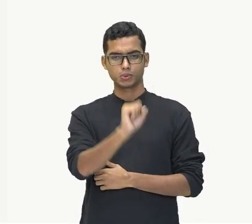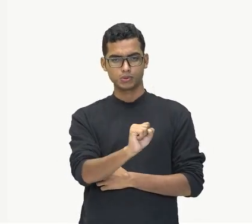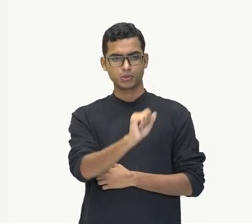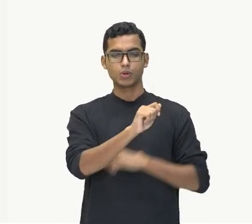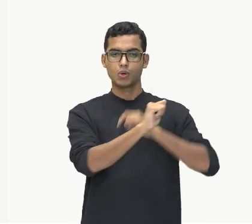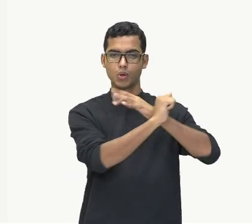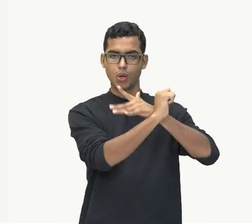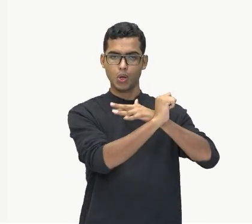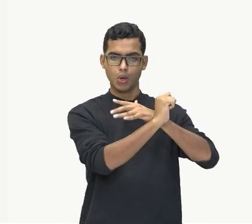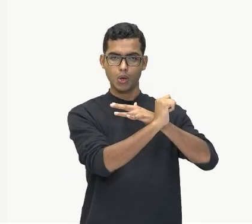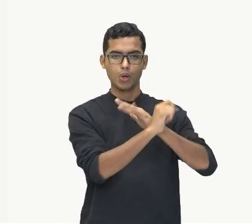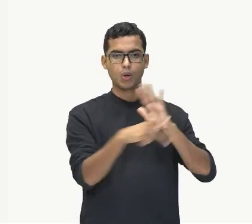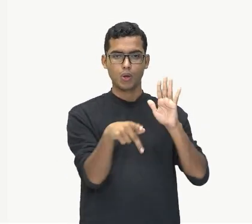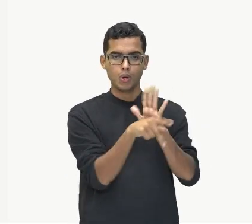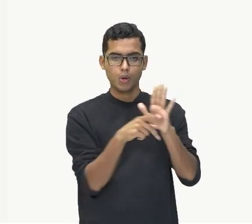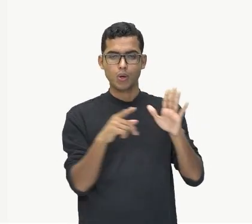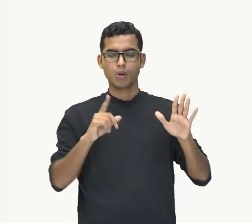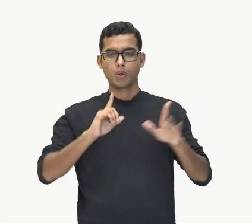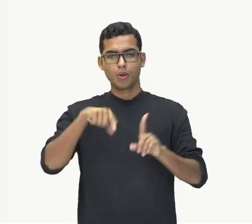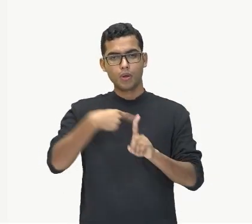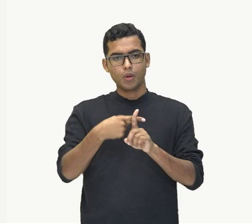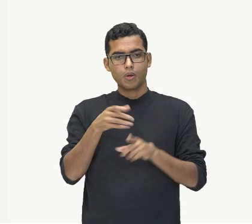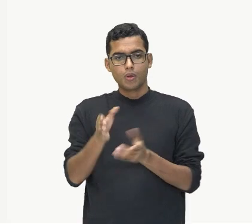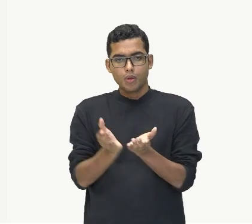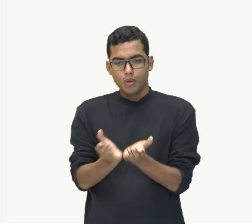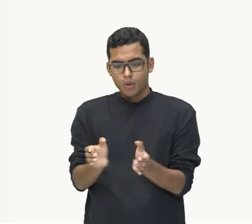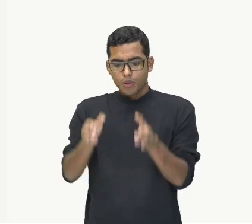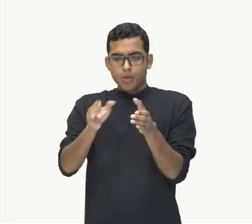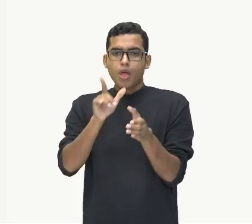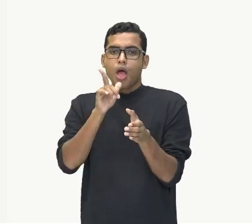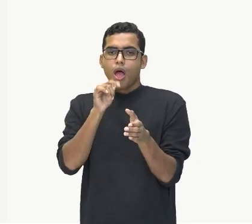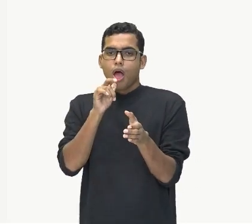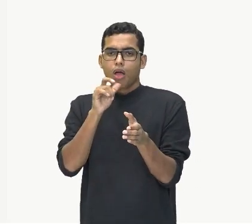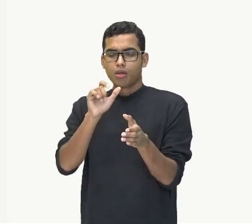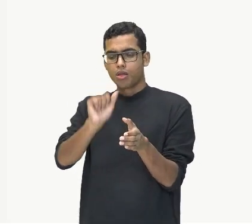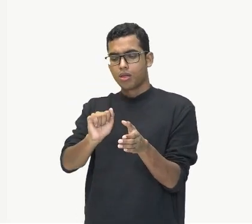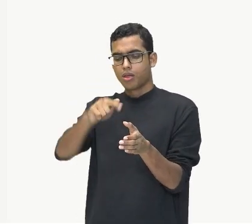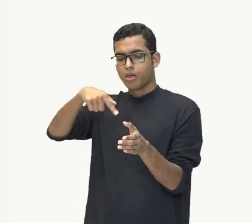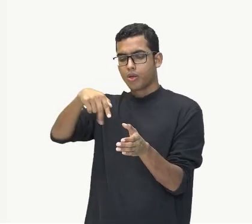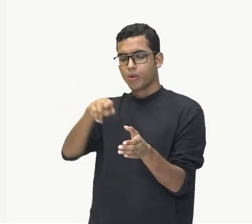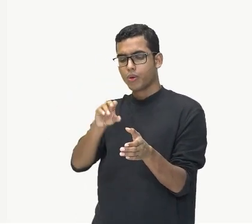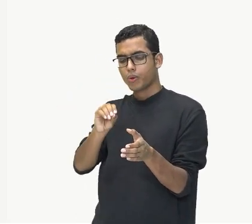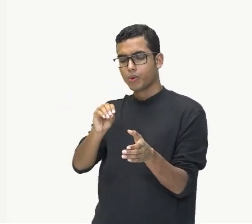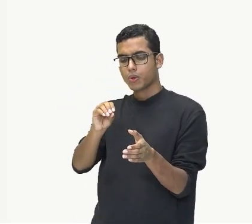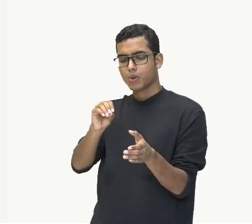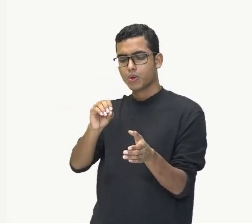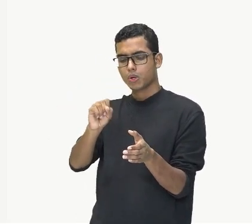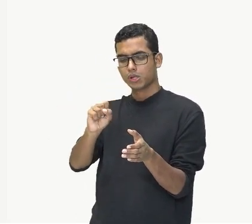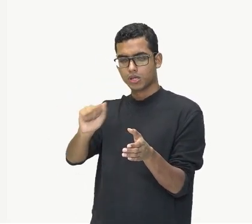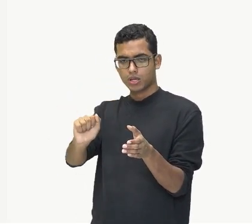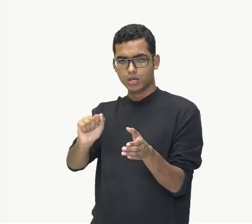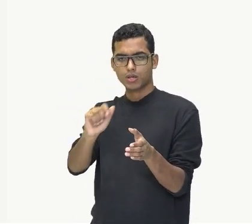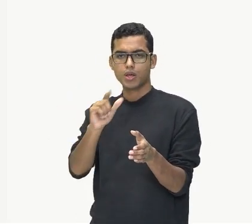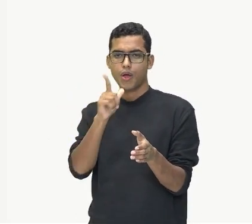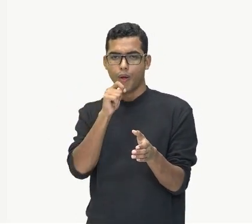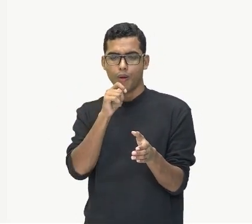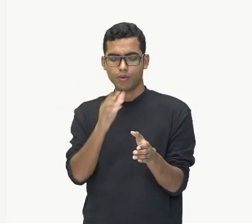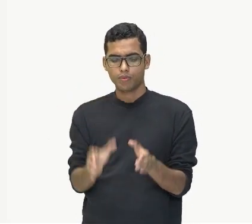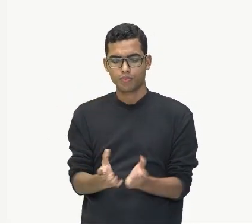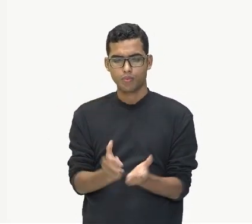solução aquosa, na presença de água, tá bom? Se ionizam. O que